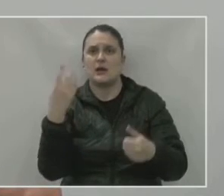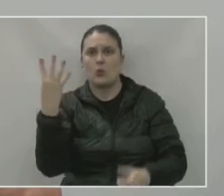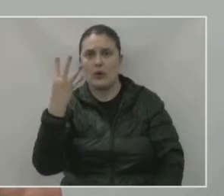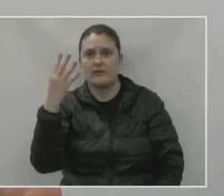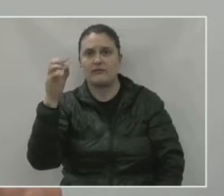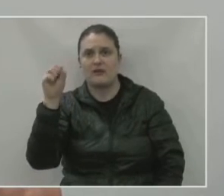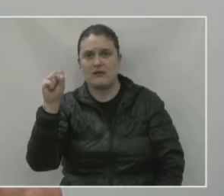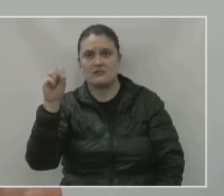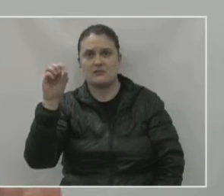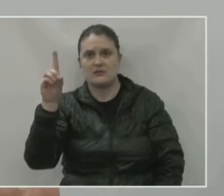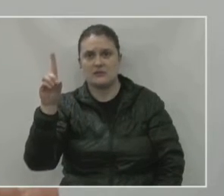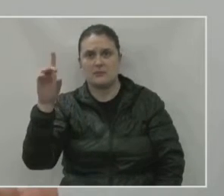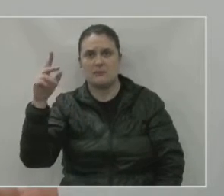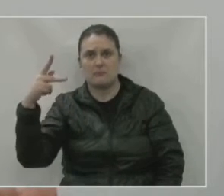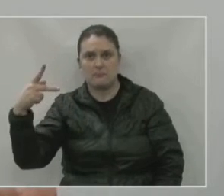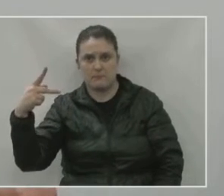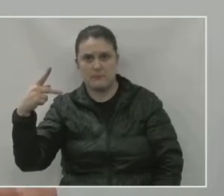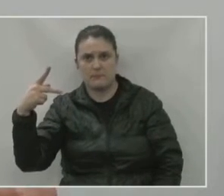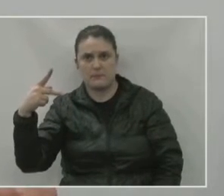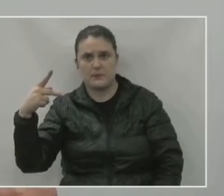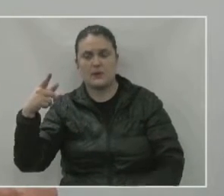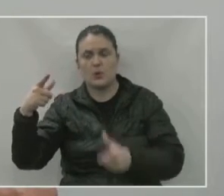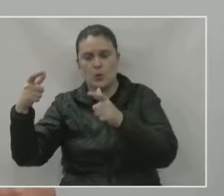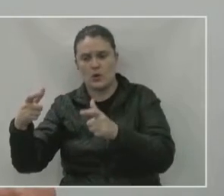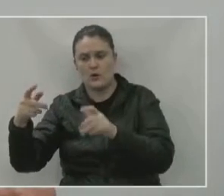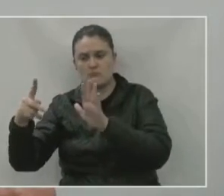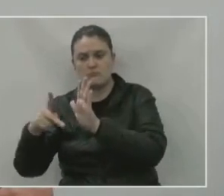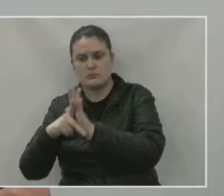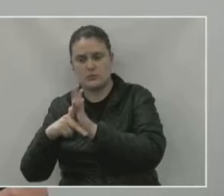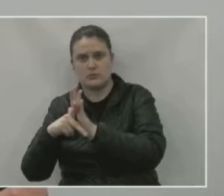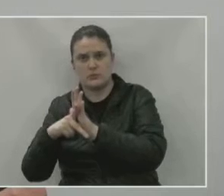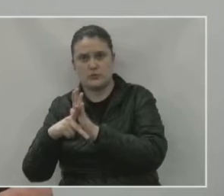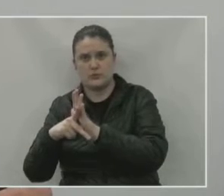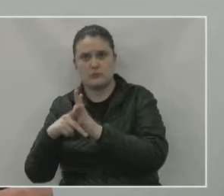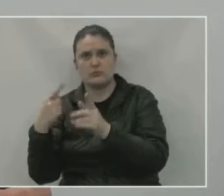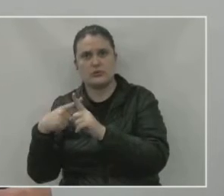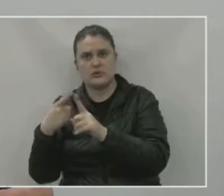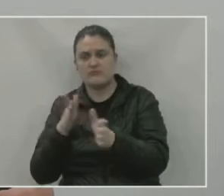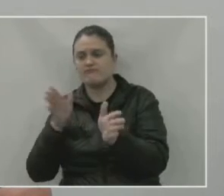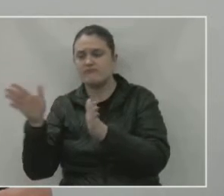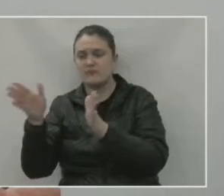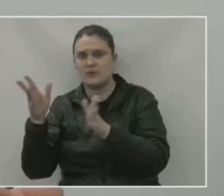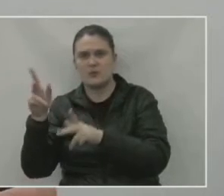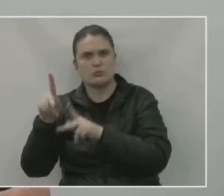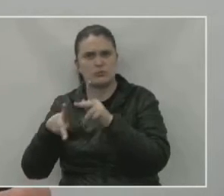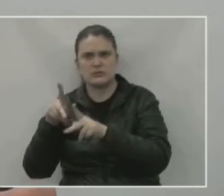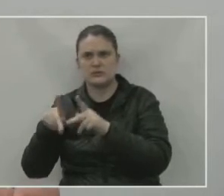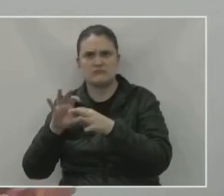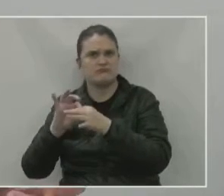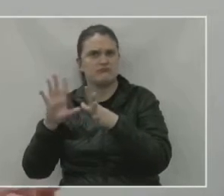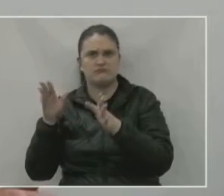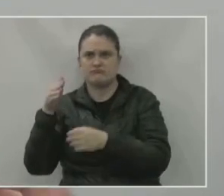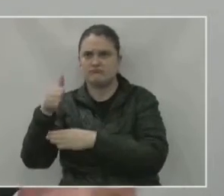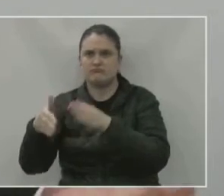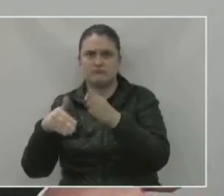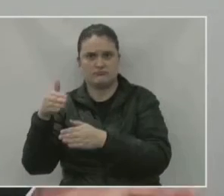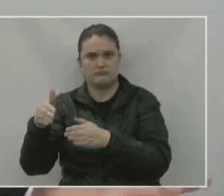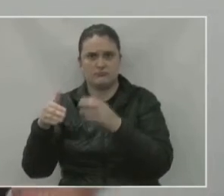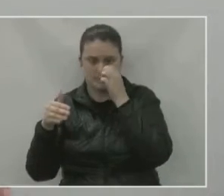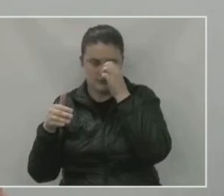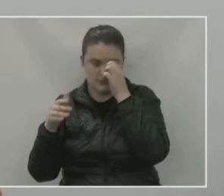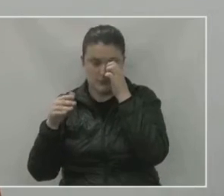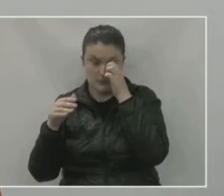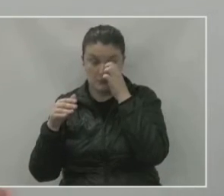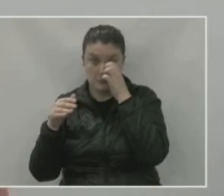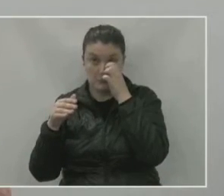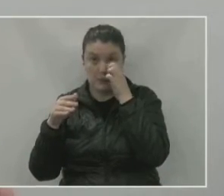CDP com atendimento num local que realmente seja de acesso à população, que hoje vem prestando um serviço a contento